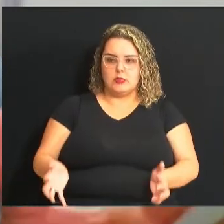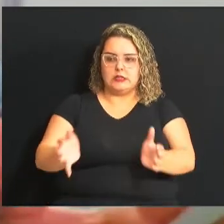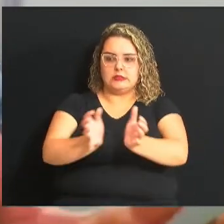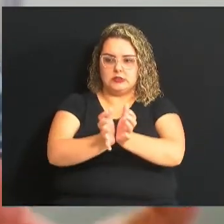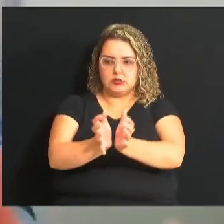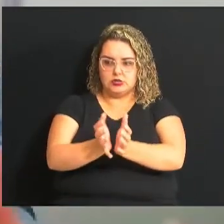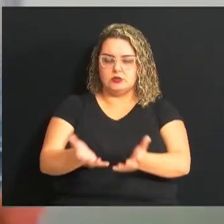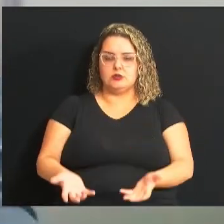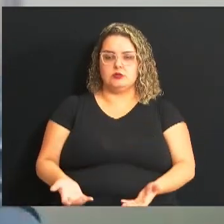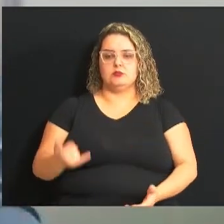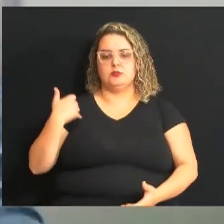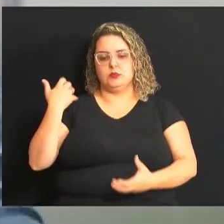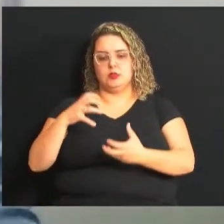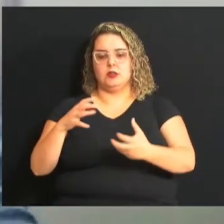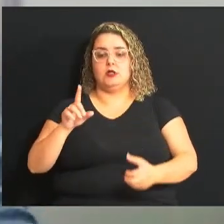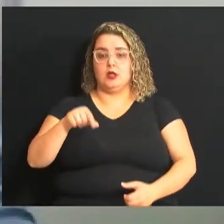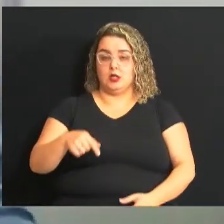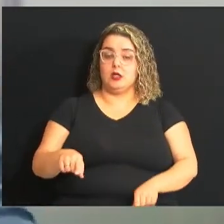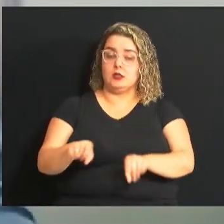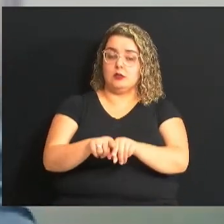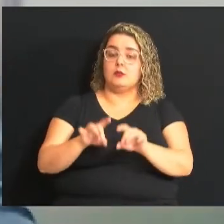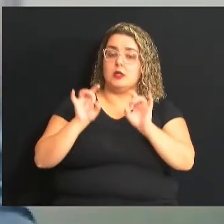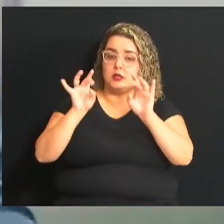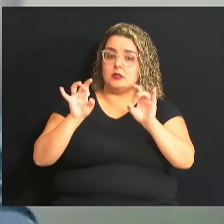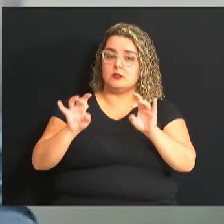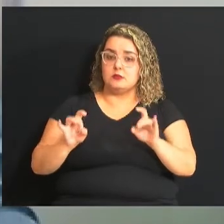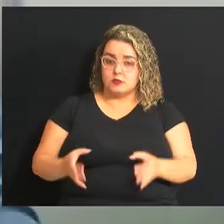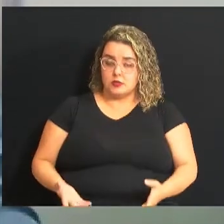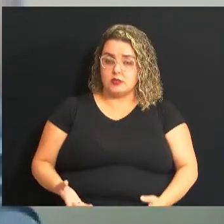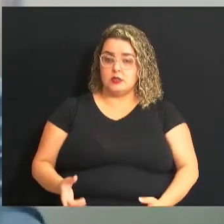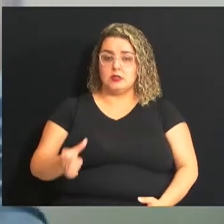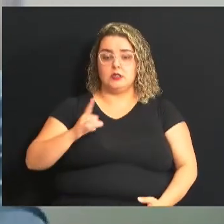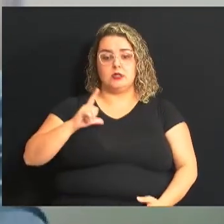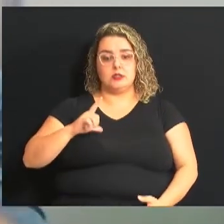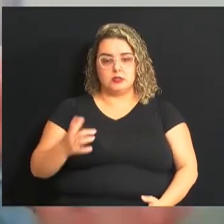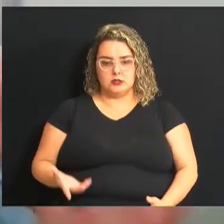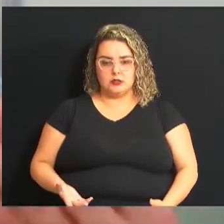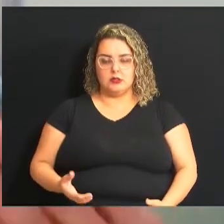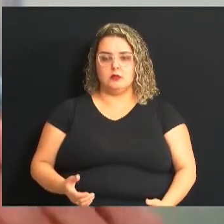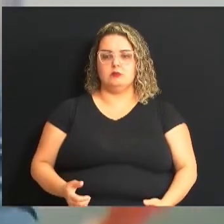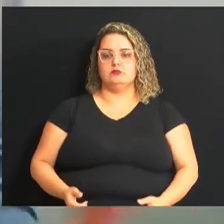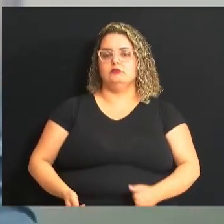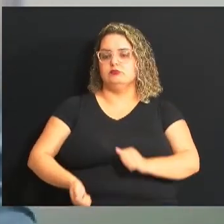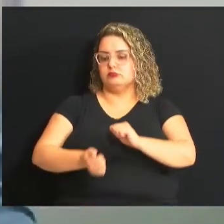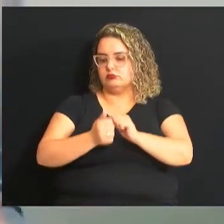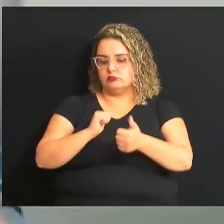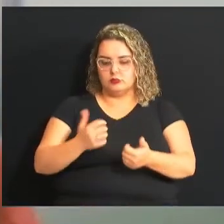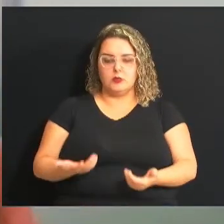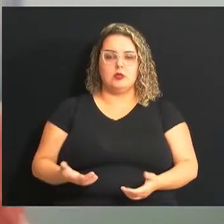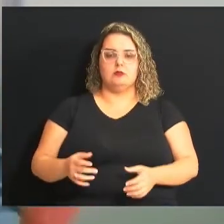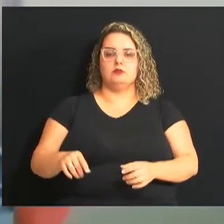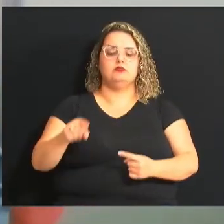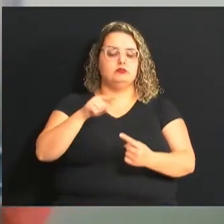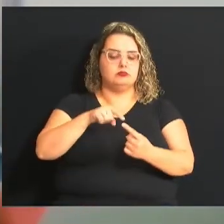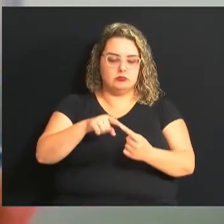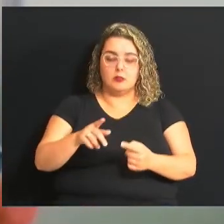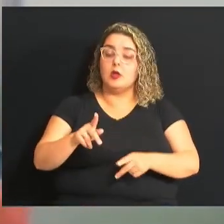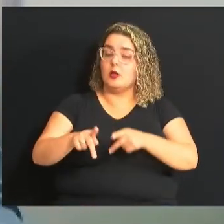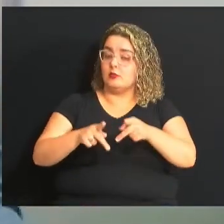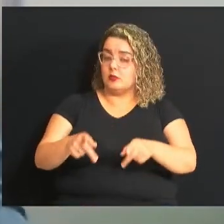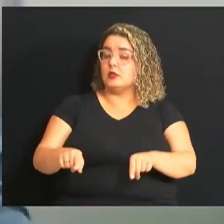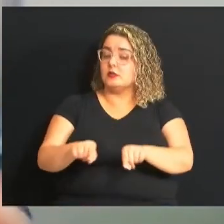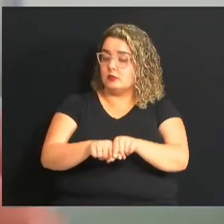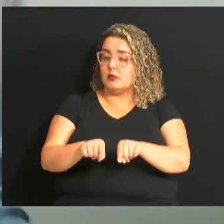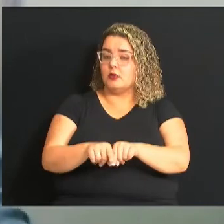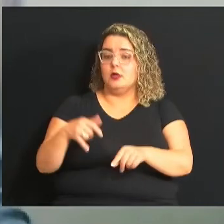terceira idade, ele é também específico. Assim como temos atividades específicas de acordo com o objetivo, para esse público também temos.